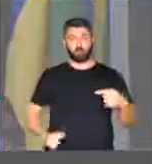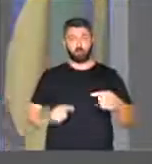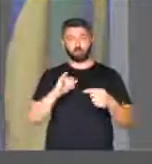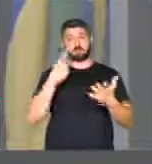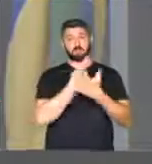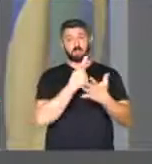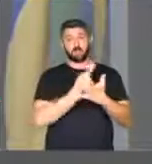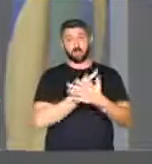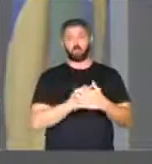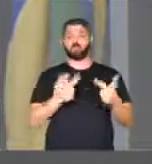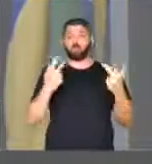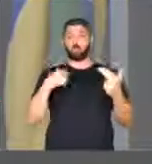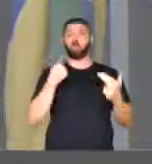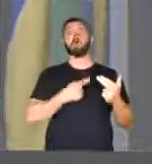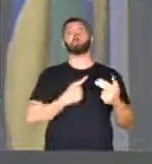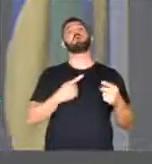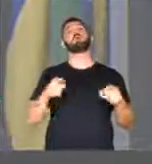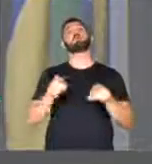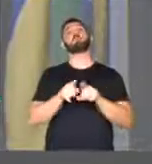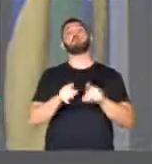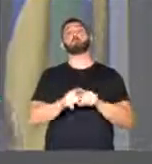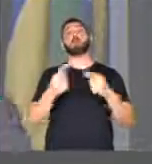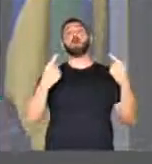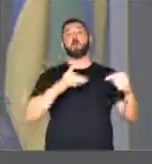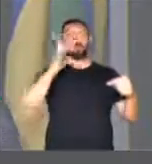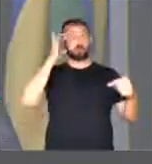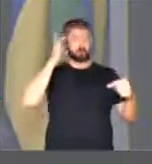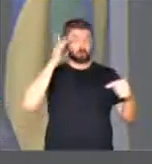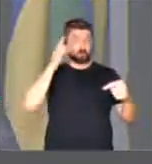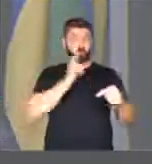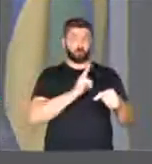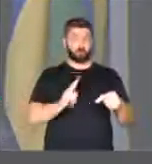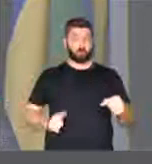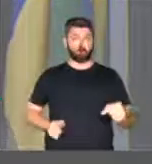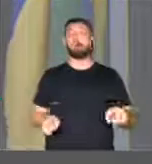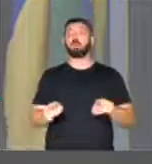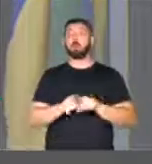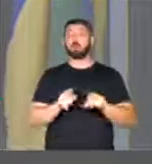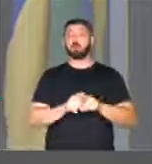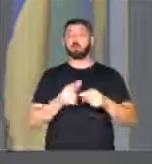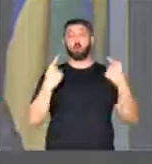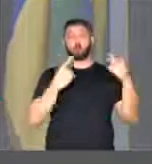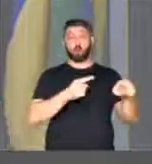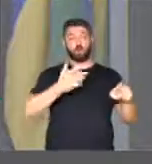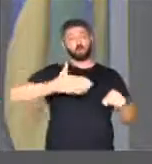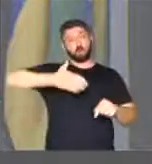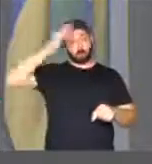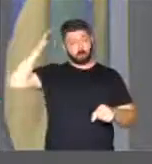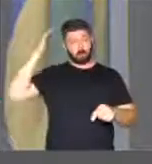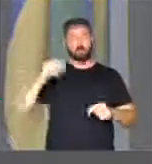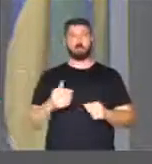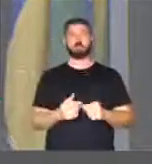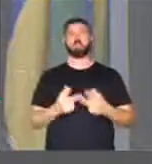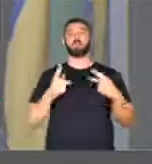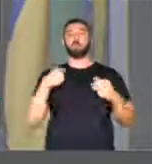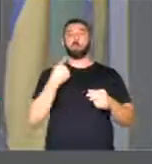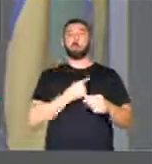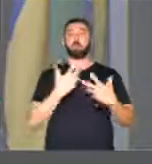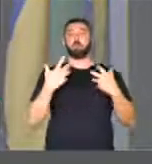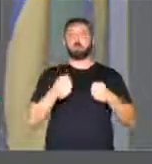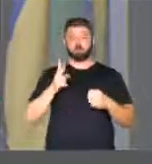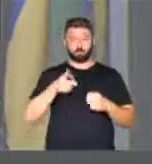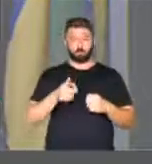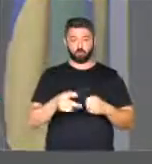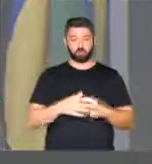governos erram, assim como nós enfrentamos o governo Dilma, assim como nós enfrentamos o governo Temer e assim como vamos